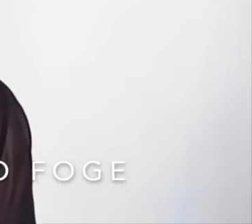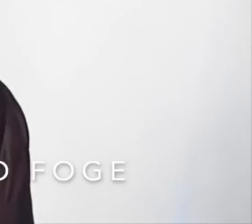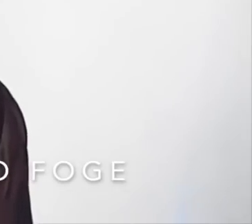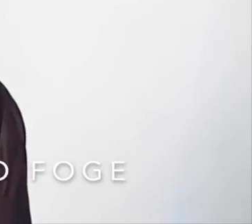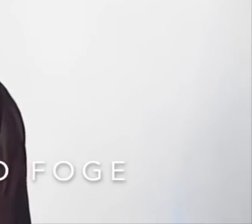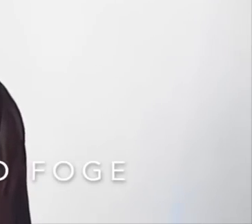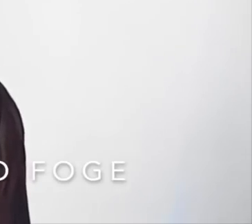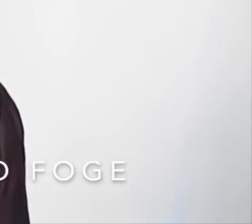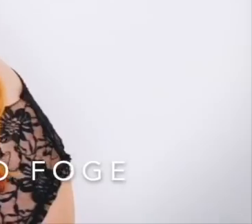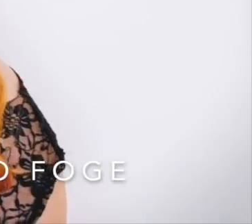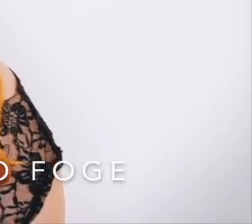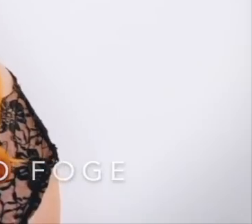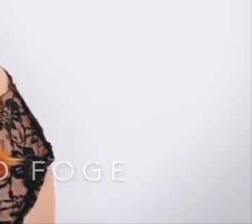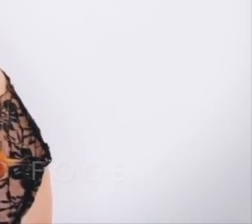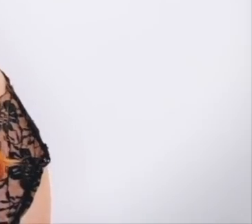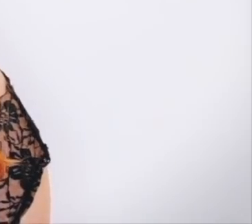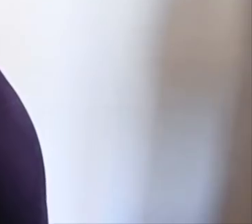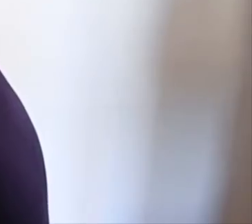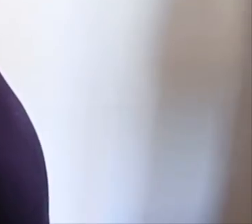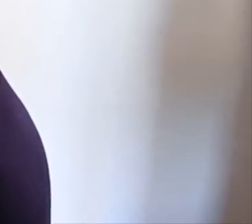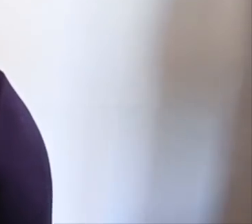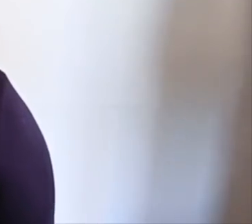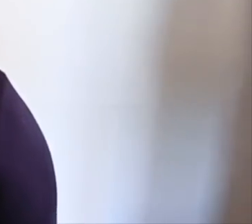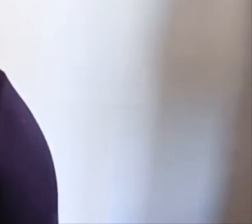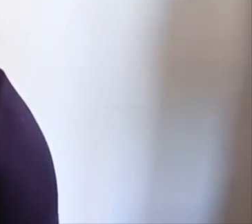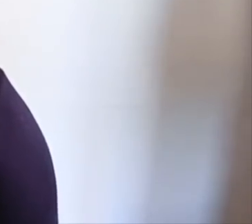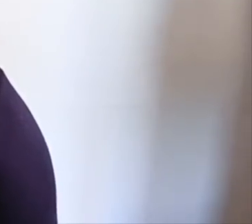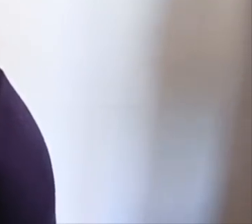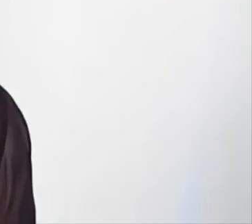à luta.